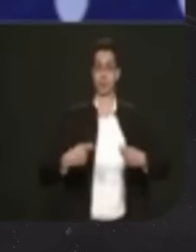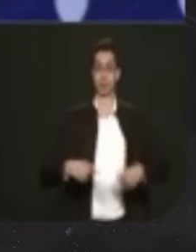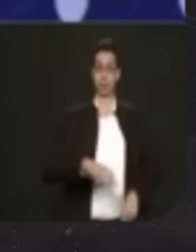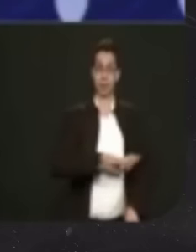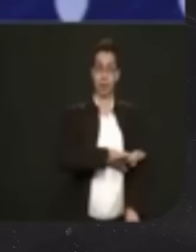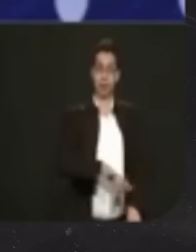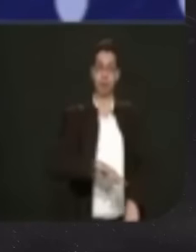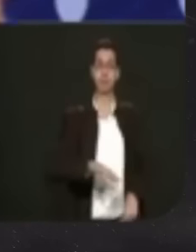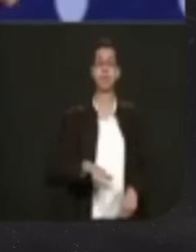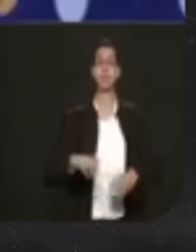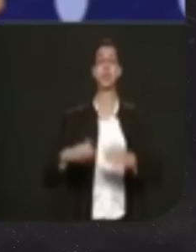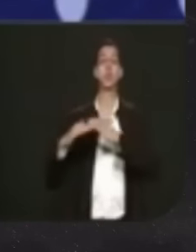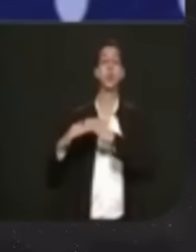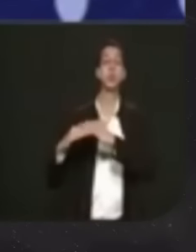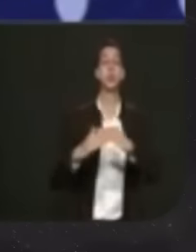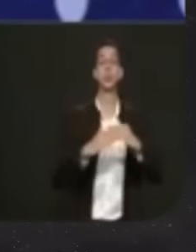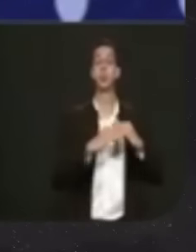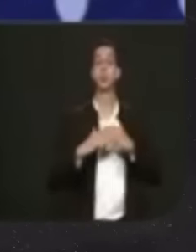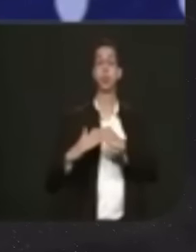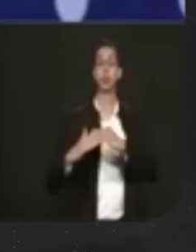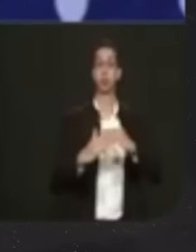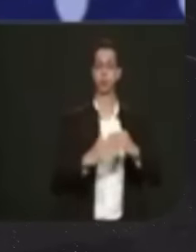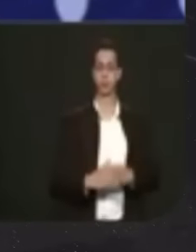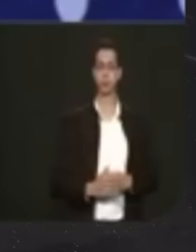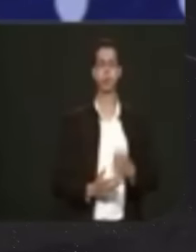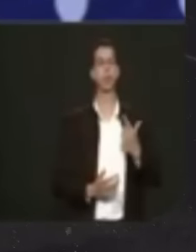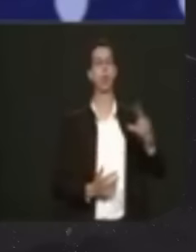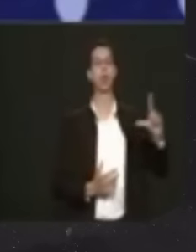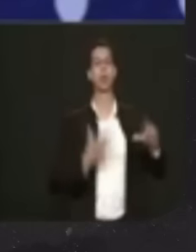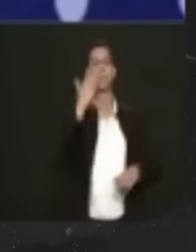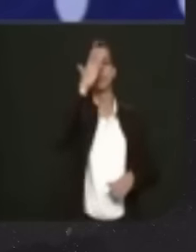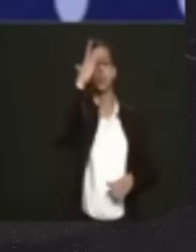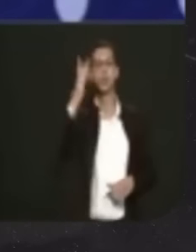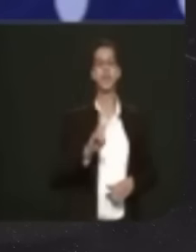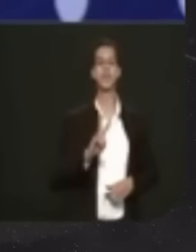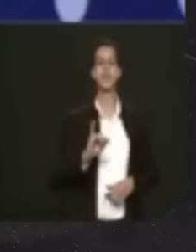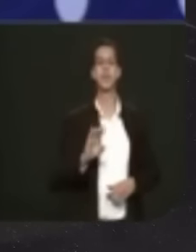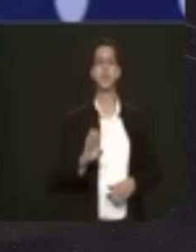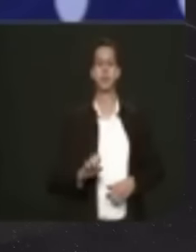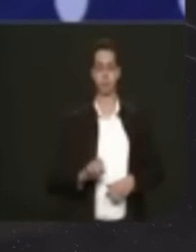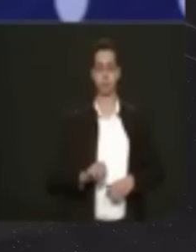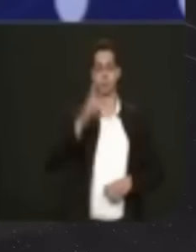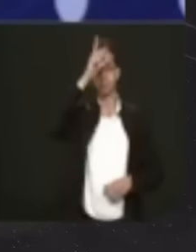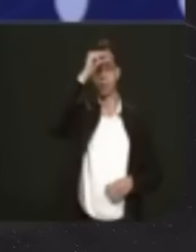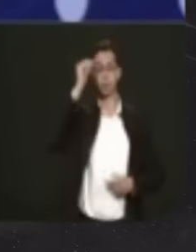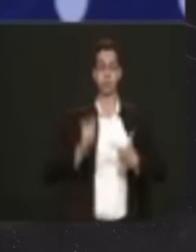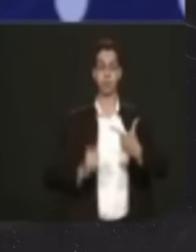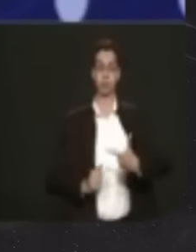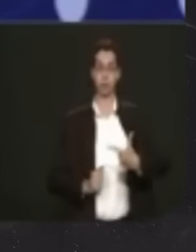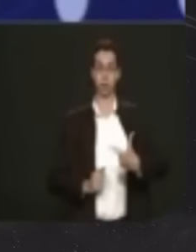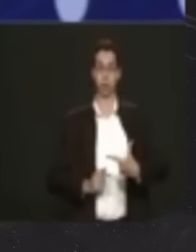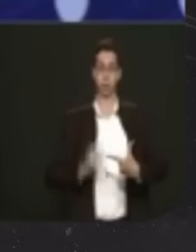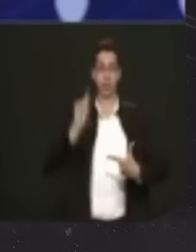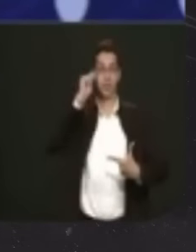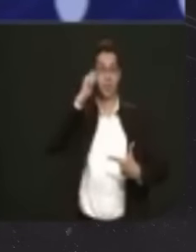raças não tem nenhum outro vici não tem nenhum vice Negro aqui a não ser na minha candidatura e